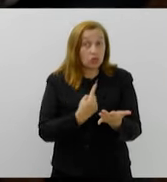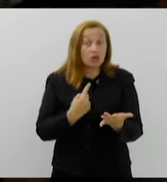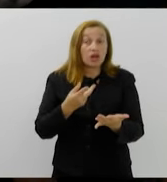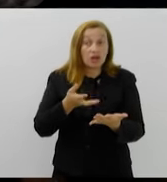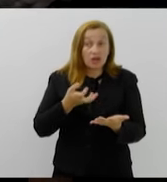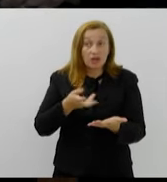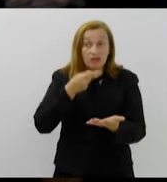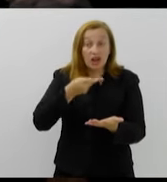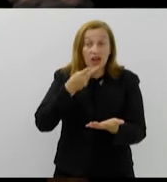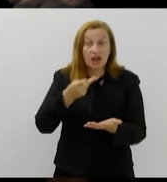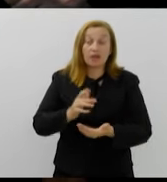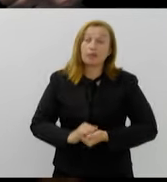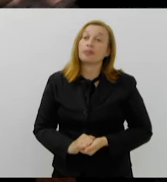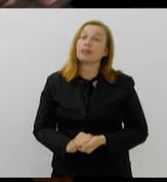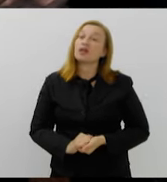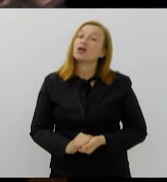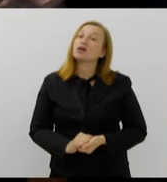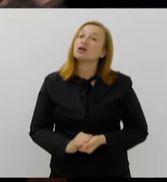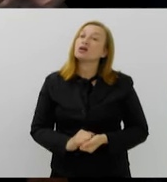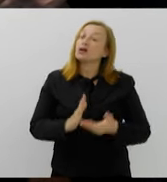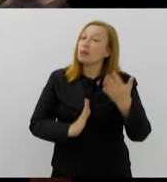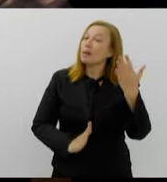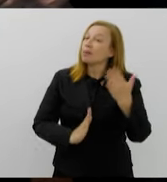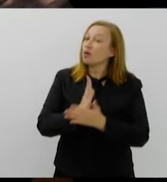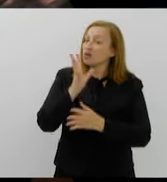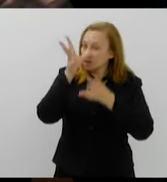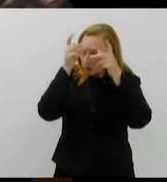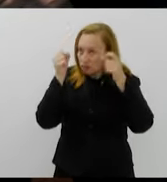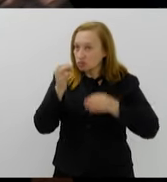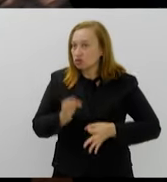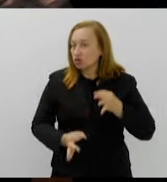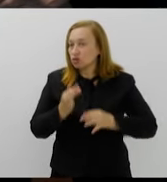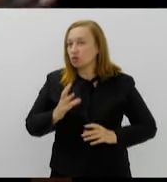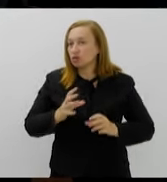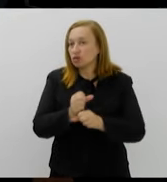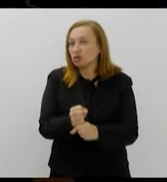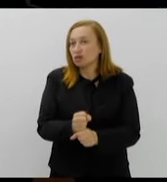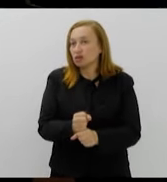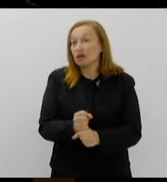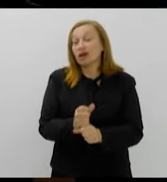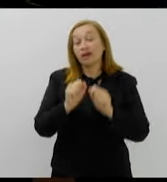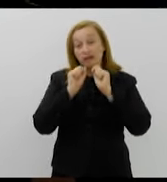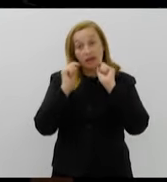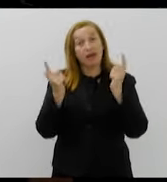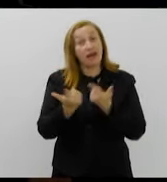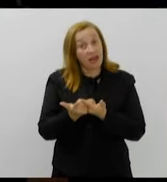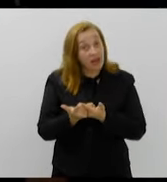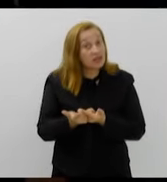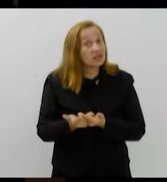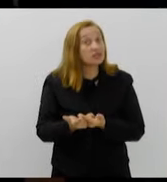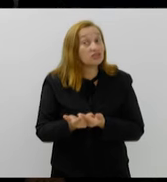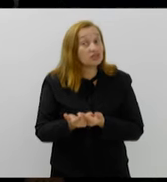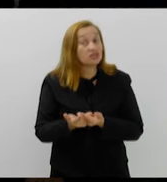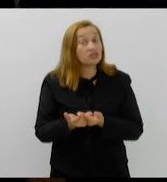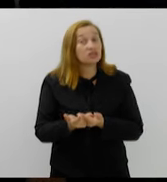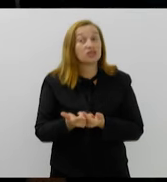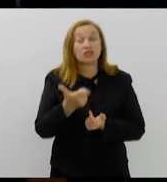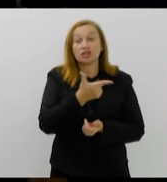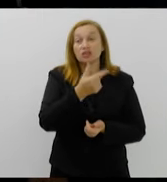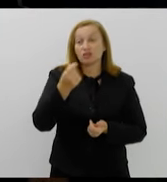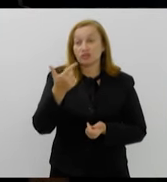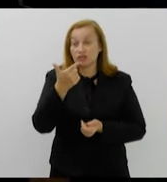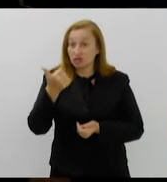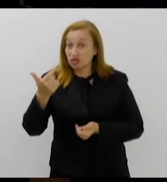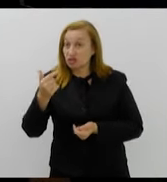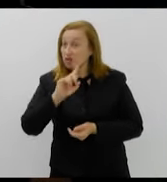Final sobre a aprovação de contas é da Assembleia Legislativa que a conta de 22 já não